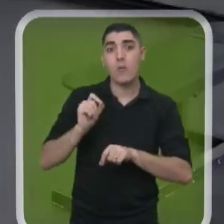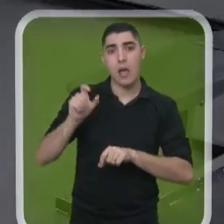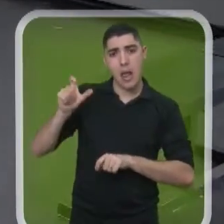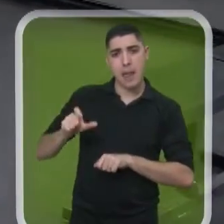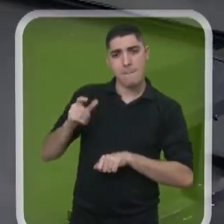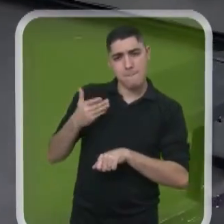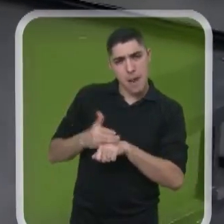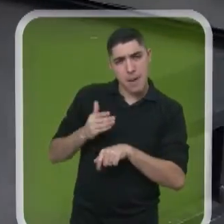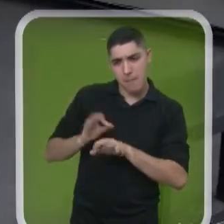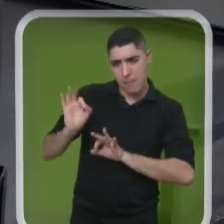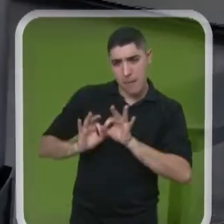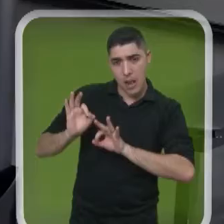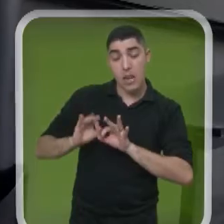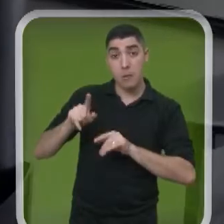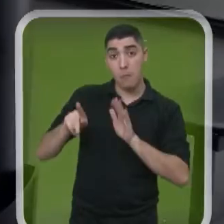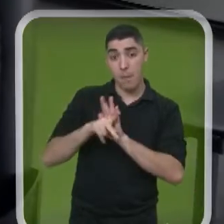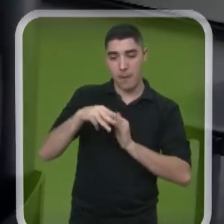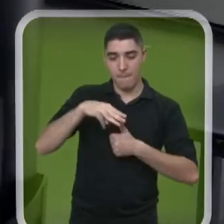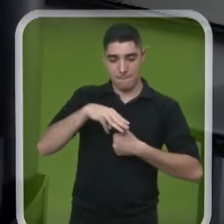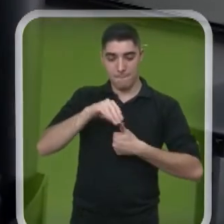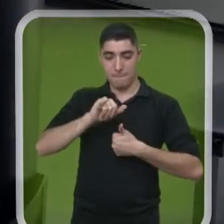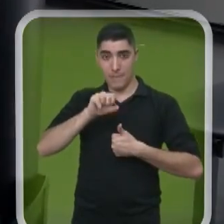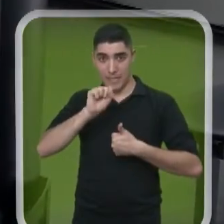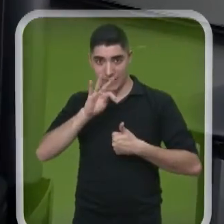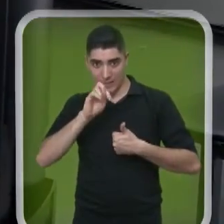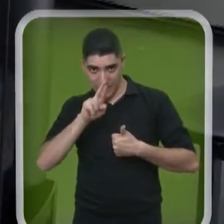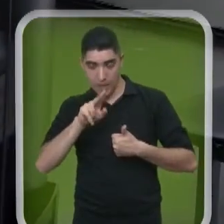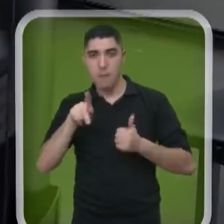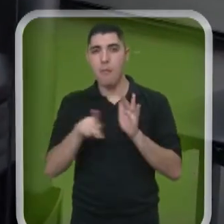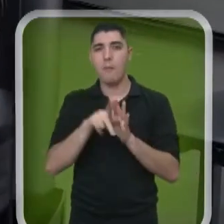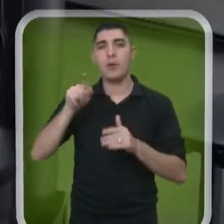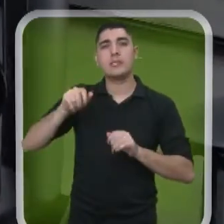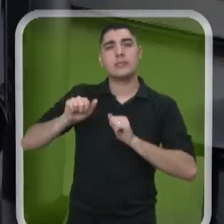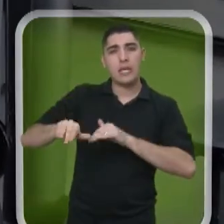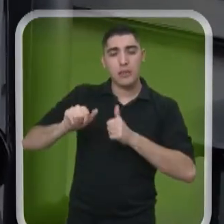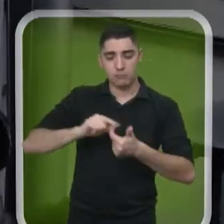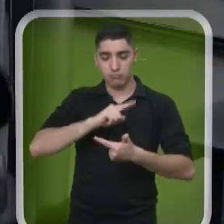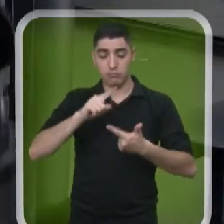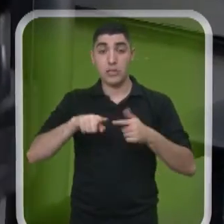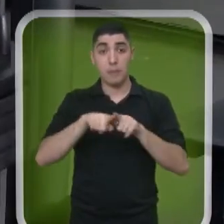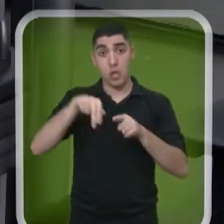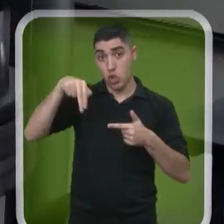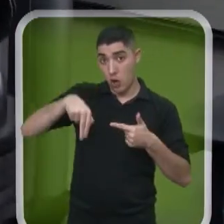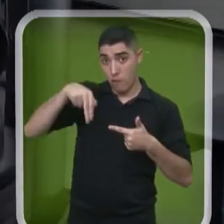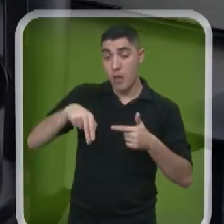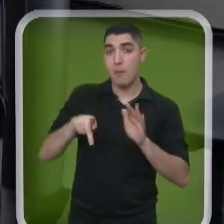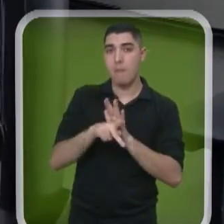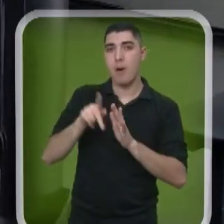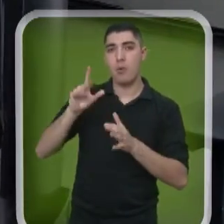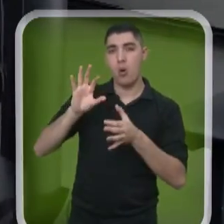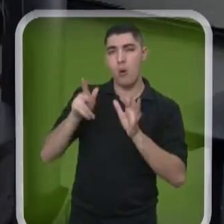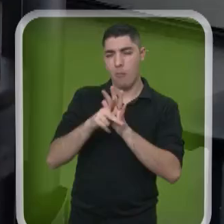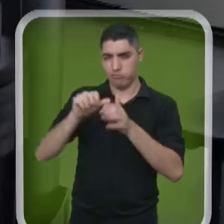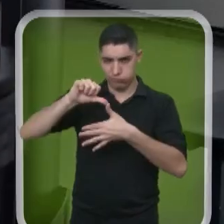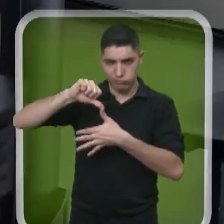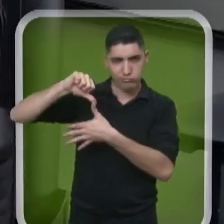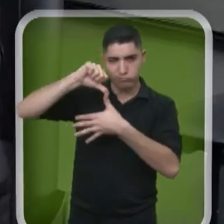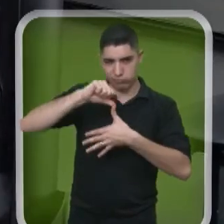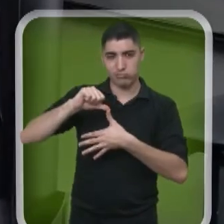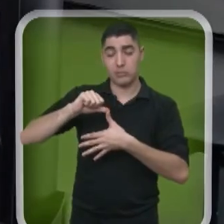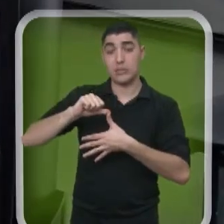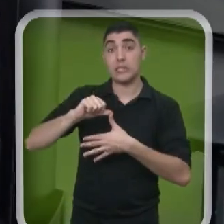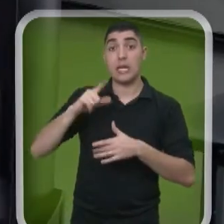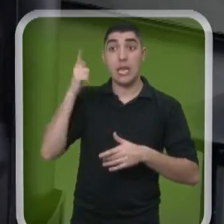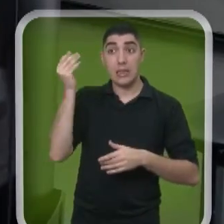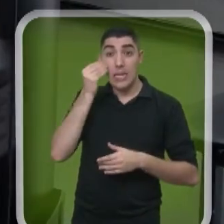Mr. Olímpia em setembro e para o Sul-Americano em novembro. A expectativa do Marcão é ficar no top 3 das duas competições e